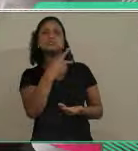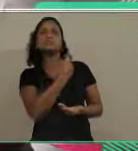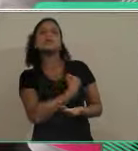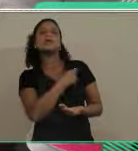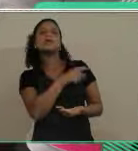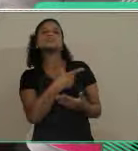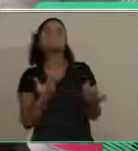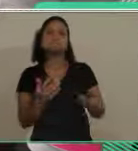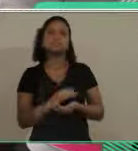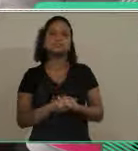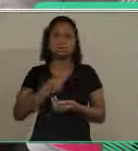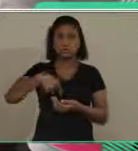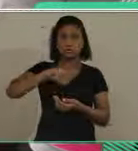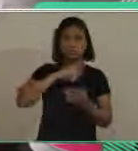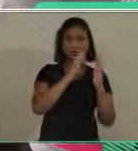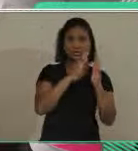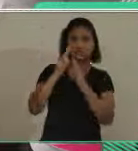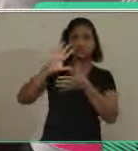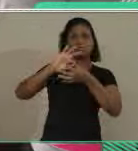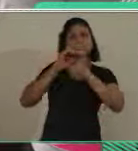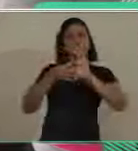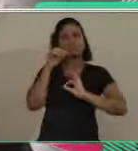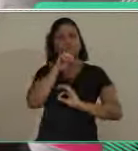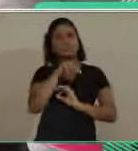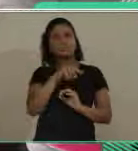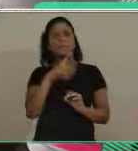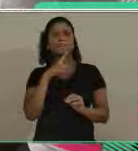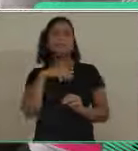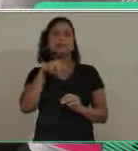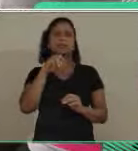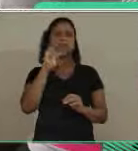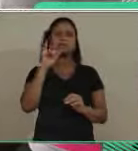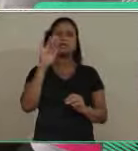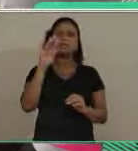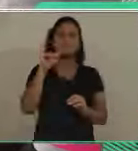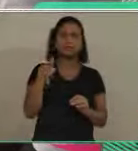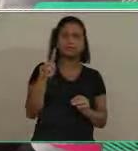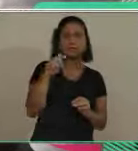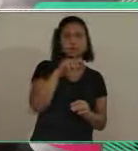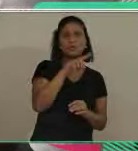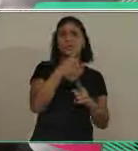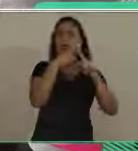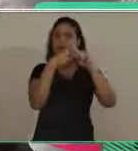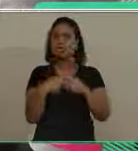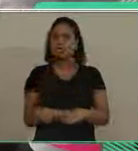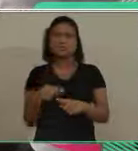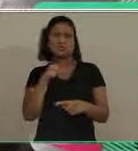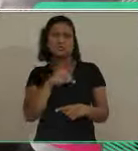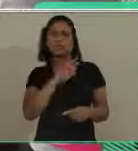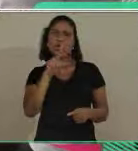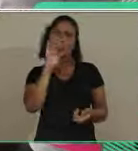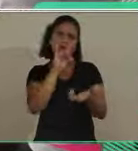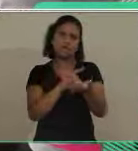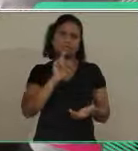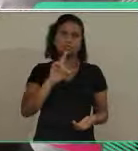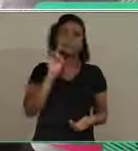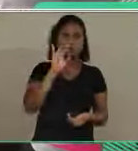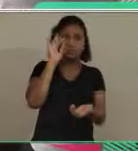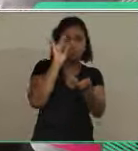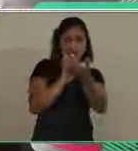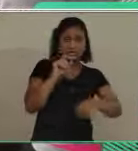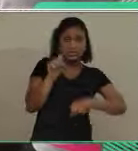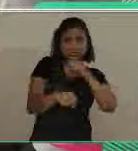categoria paralímpica, tá entendendo? Seja no ciclismo ou no mountain bike que não é uma competição